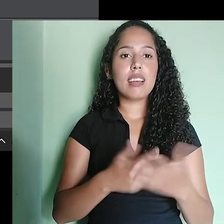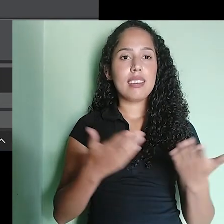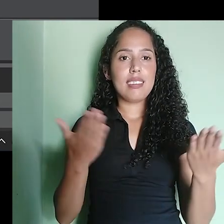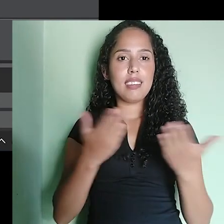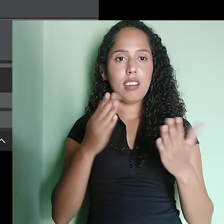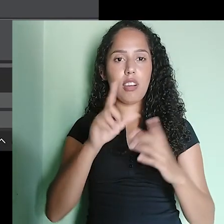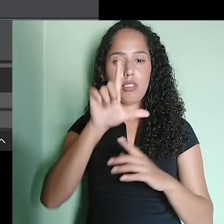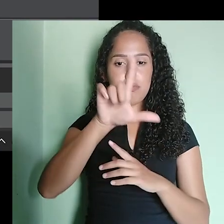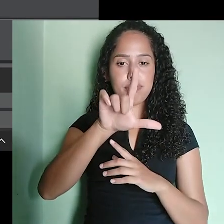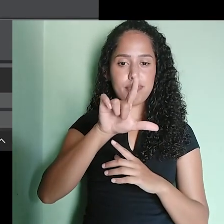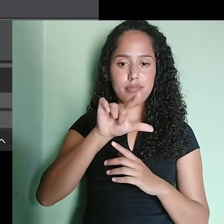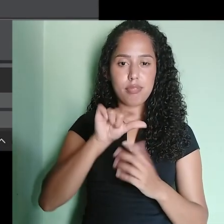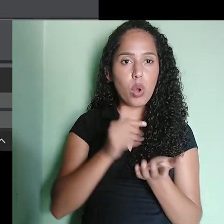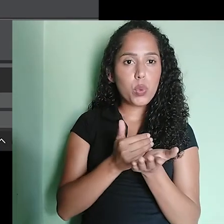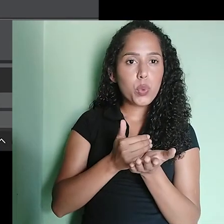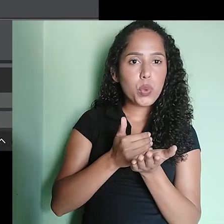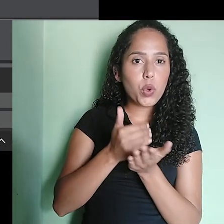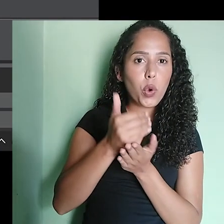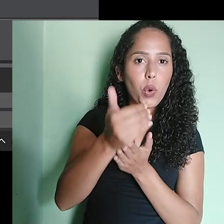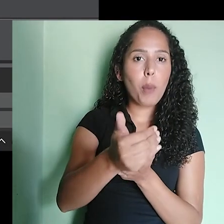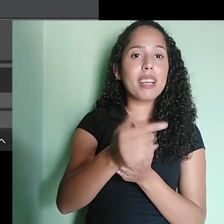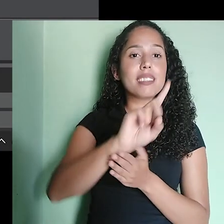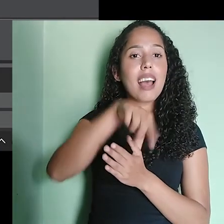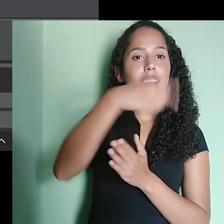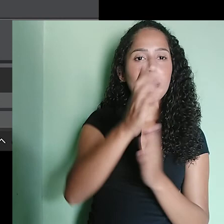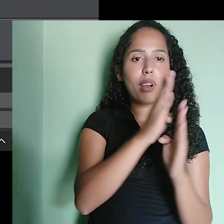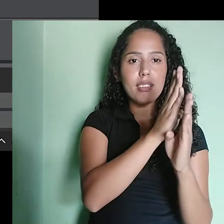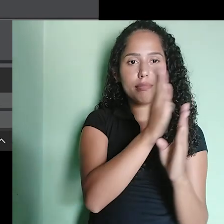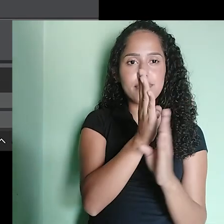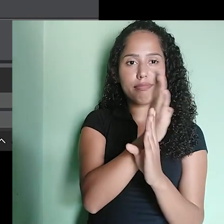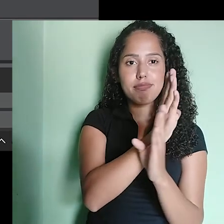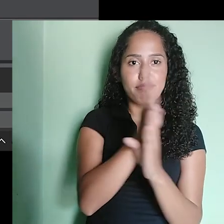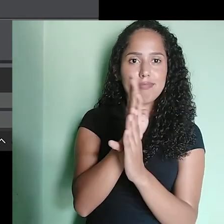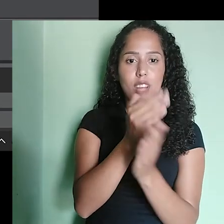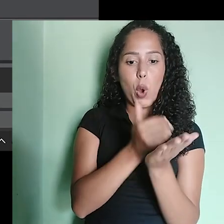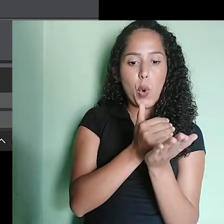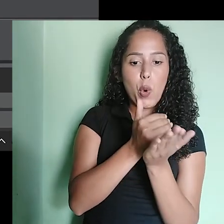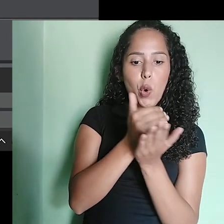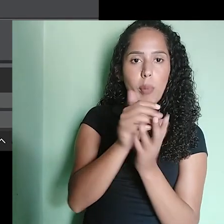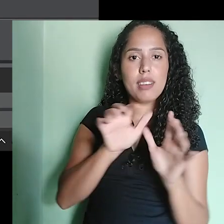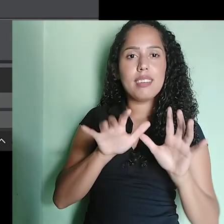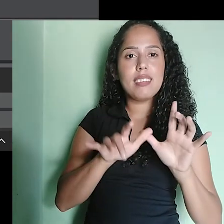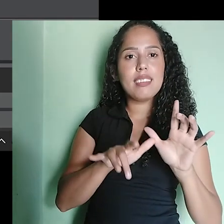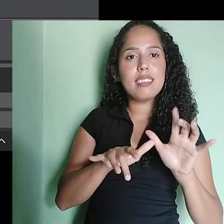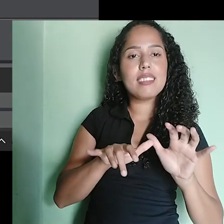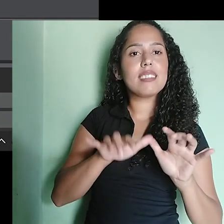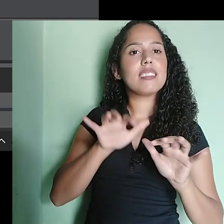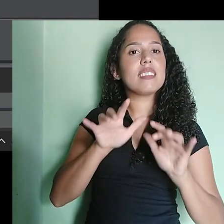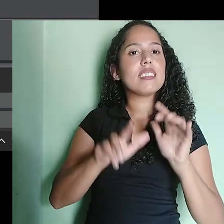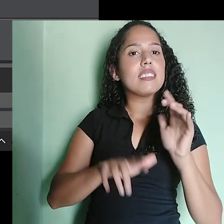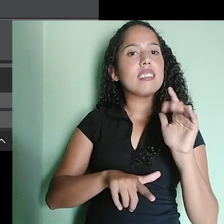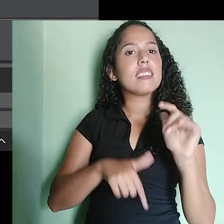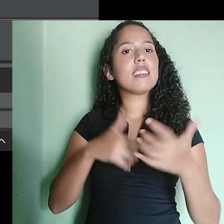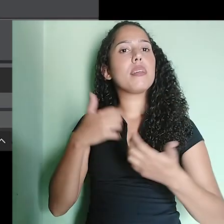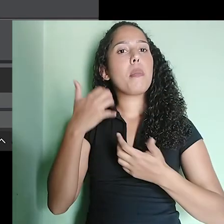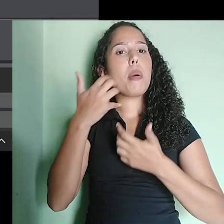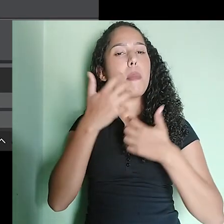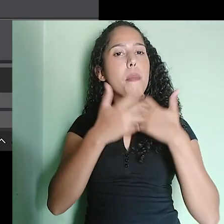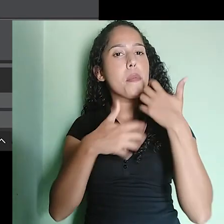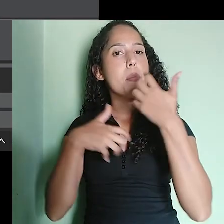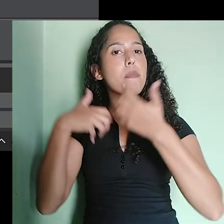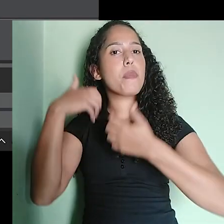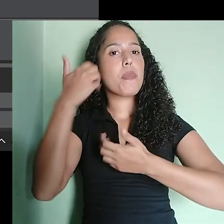bem no início, tá? Para quando eu dar play aqui, ó, já começar.